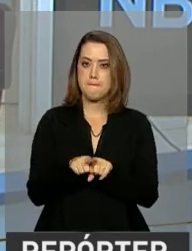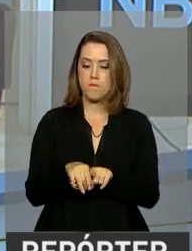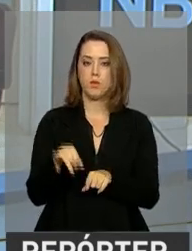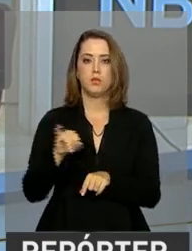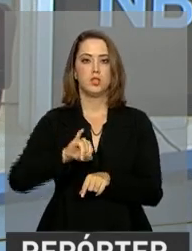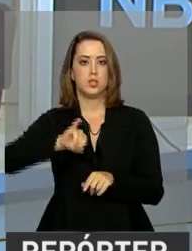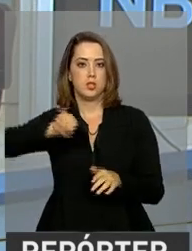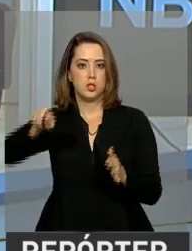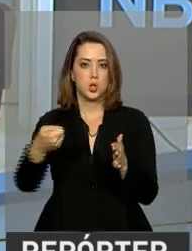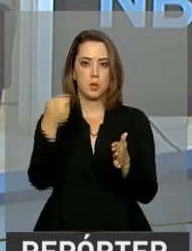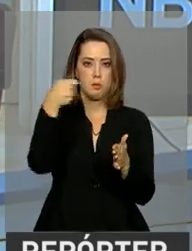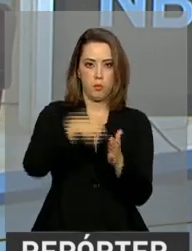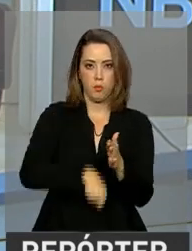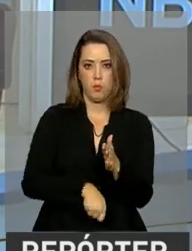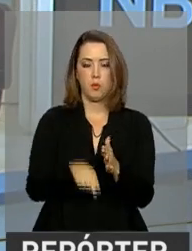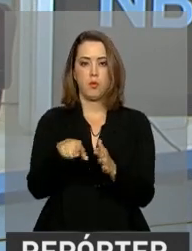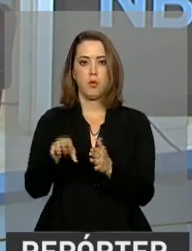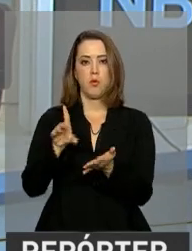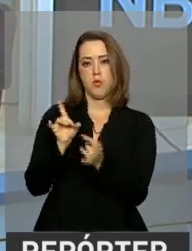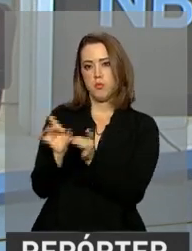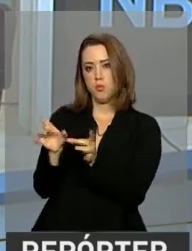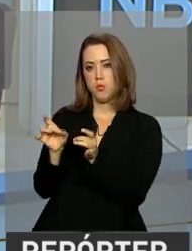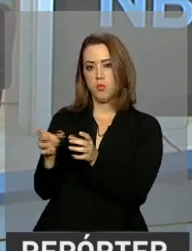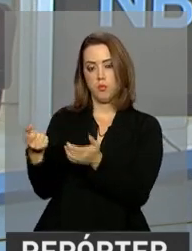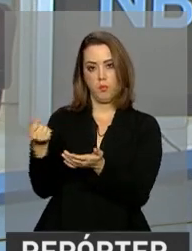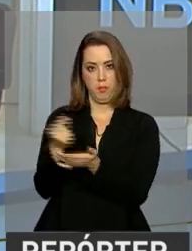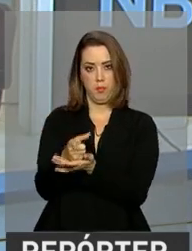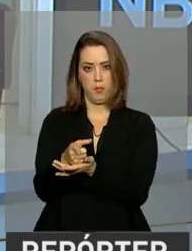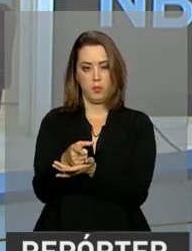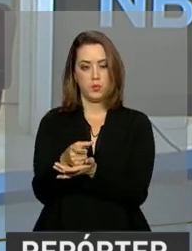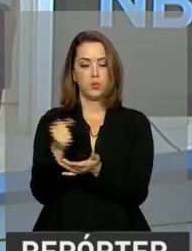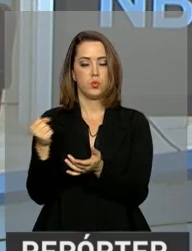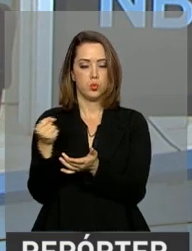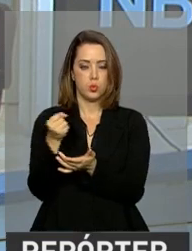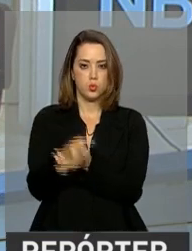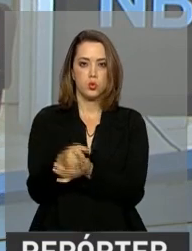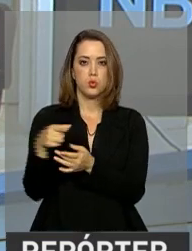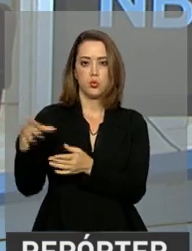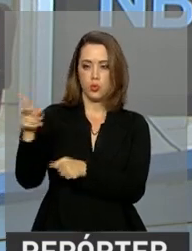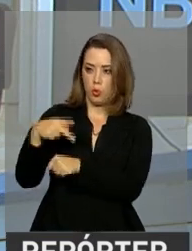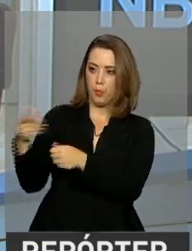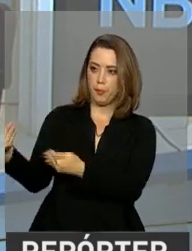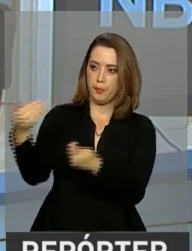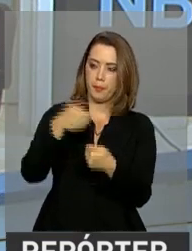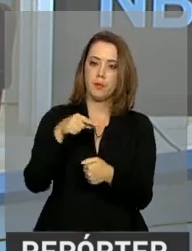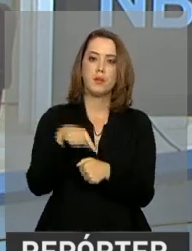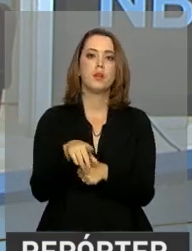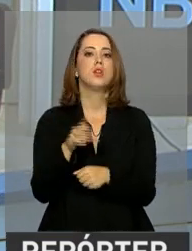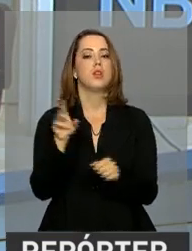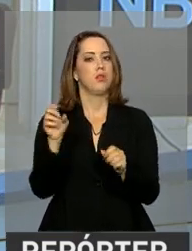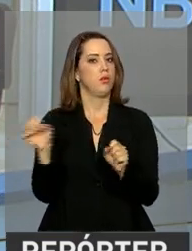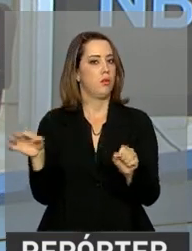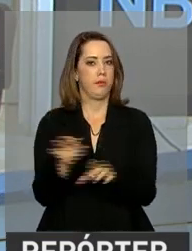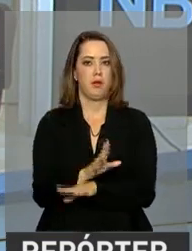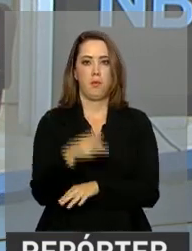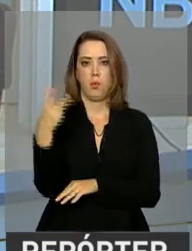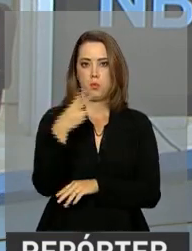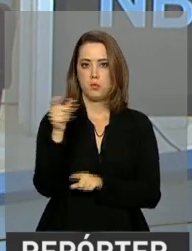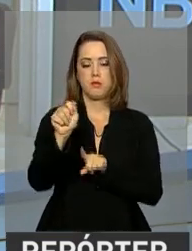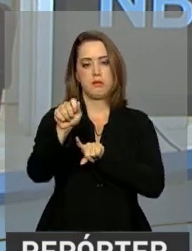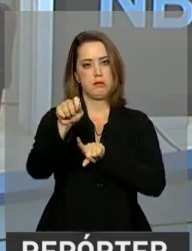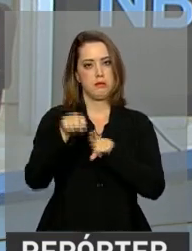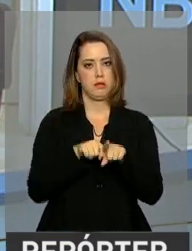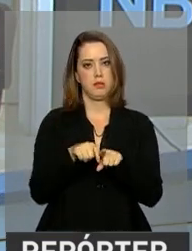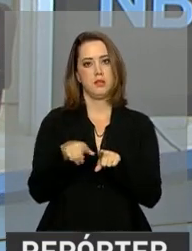para os feijões preto e carioquinha estão suspenso por 3 meses. A medida foi assinada